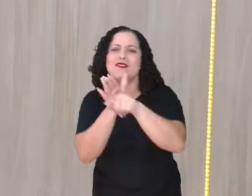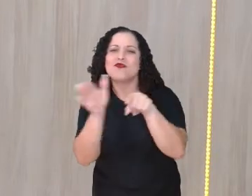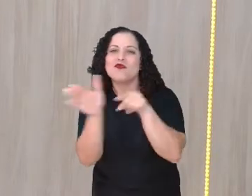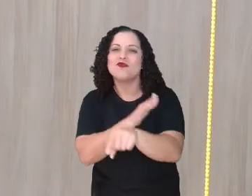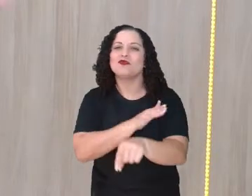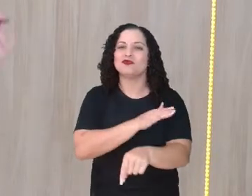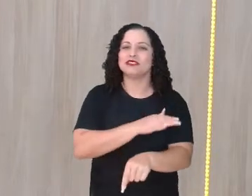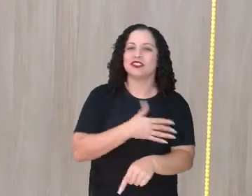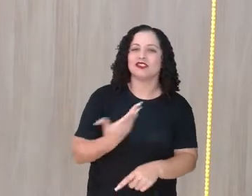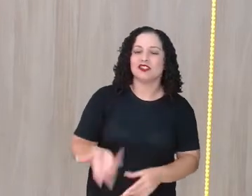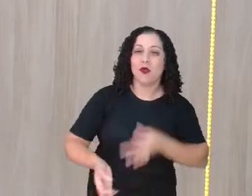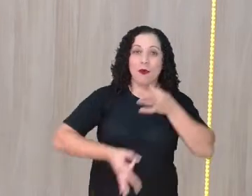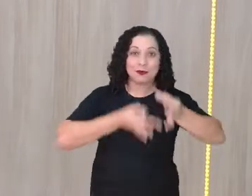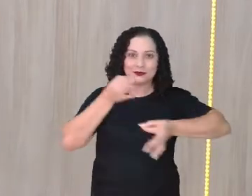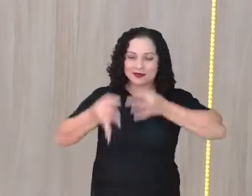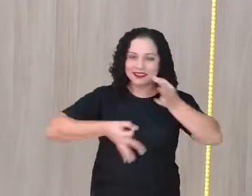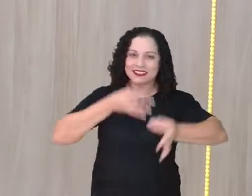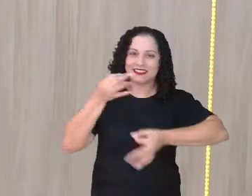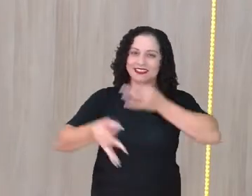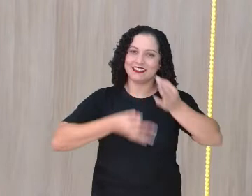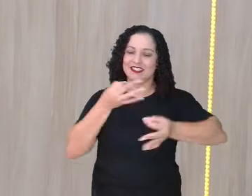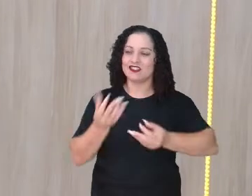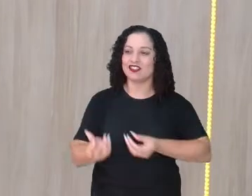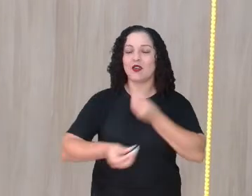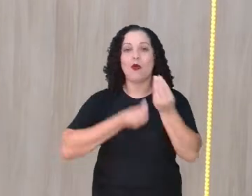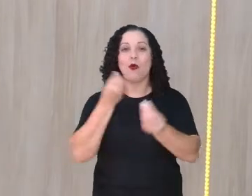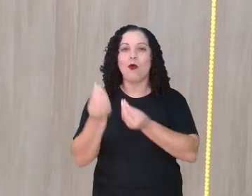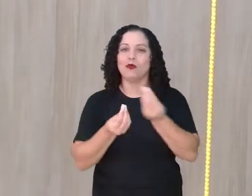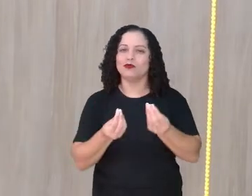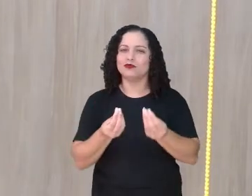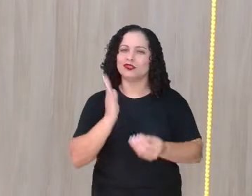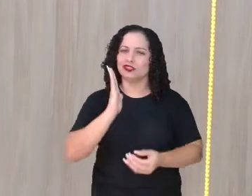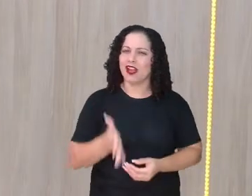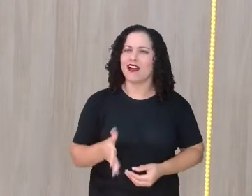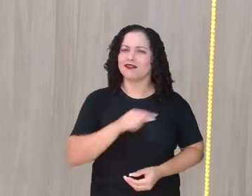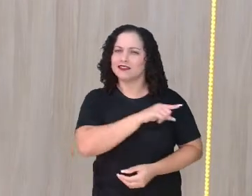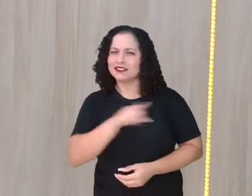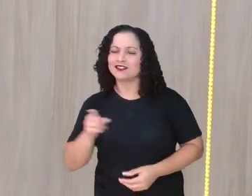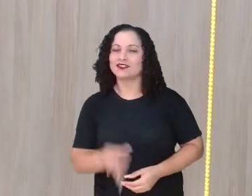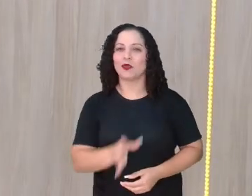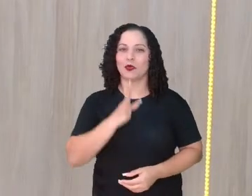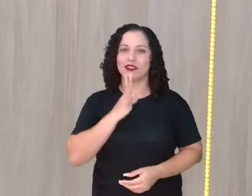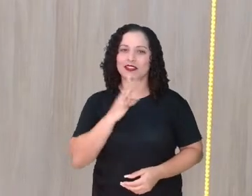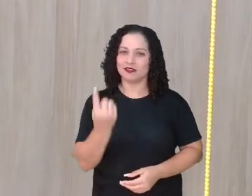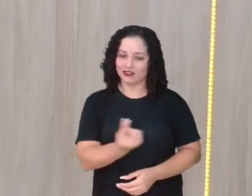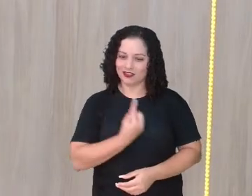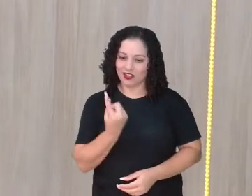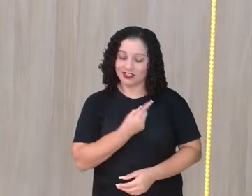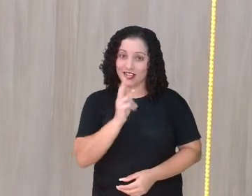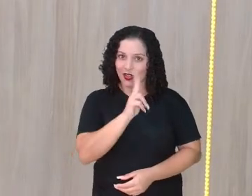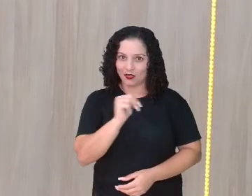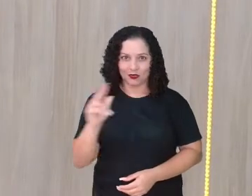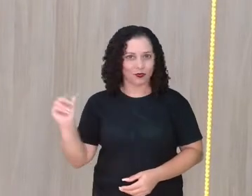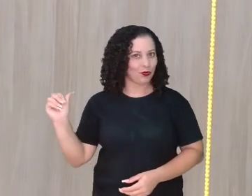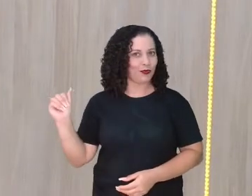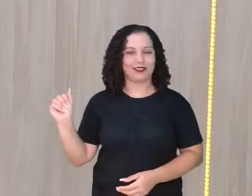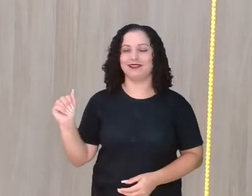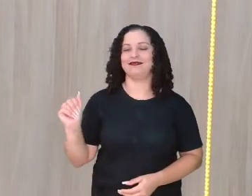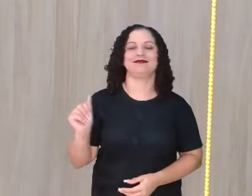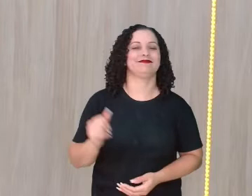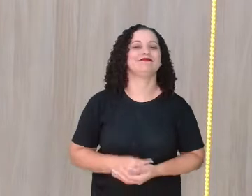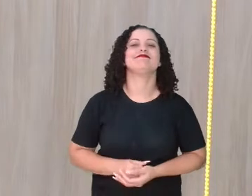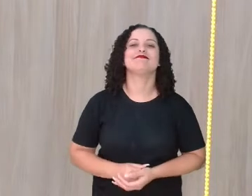faça perguntas. Como vocês sabem, né? Não ando só. Nunca estarei